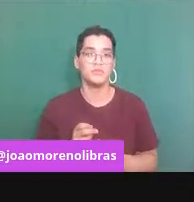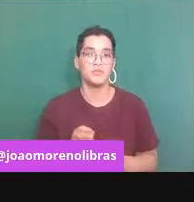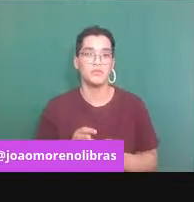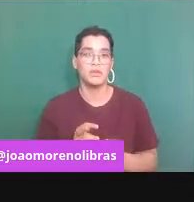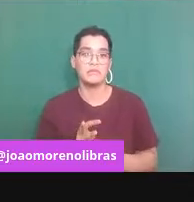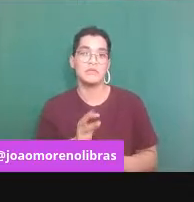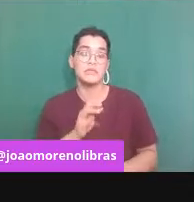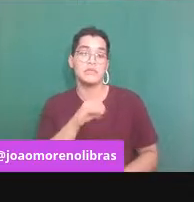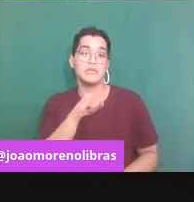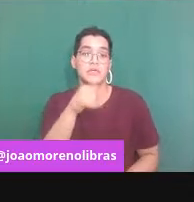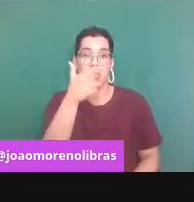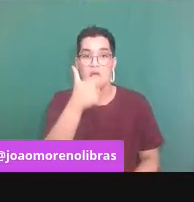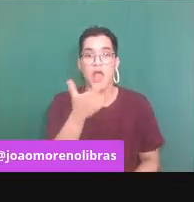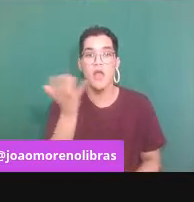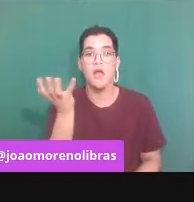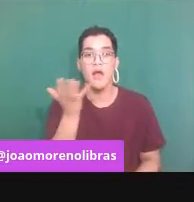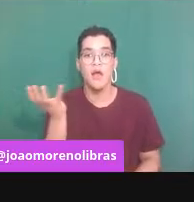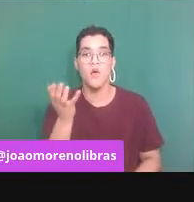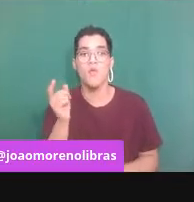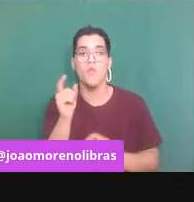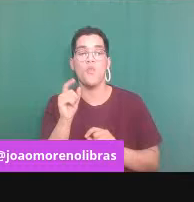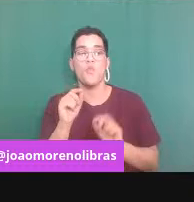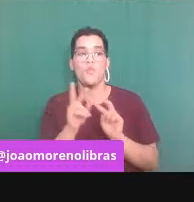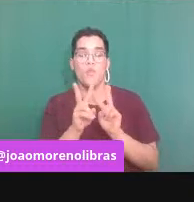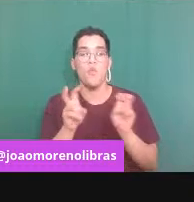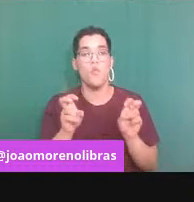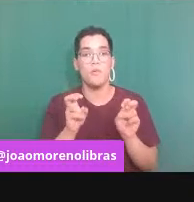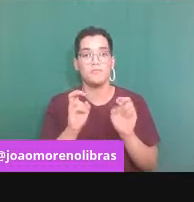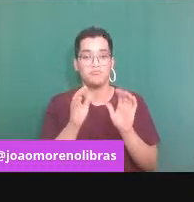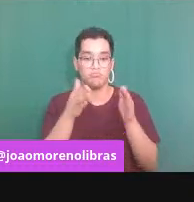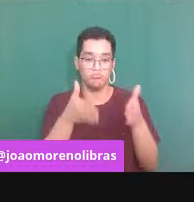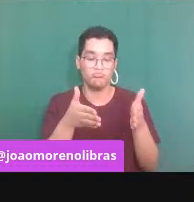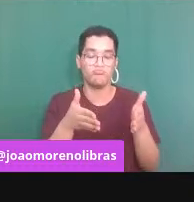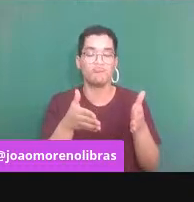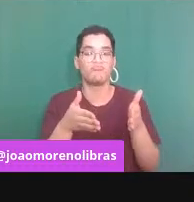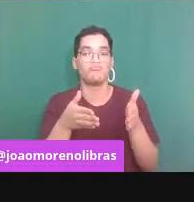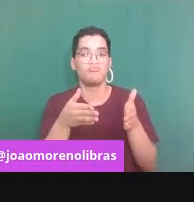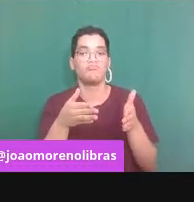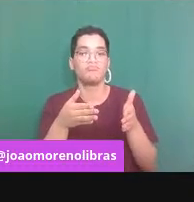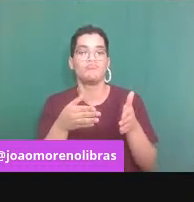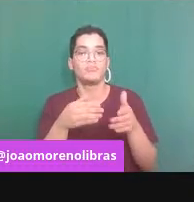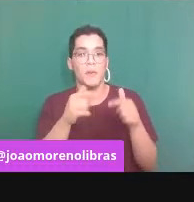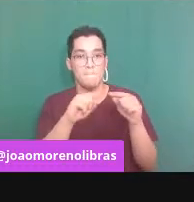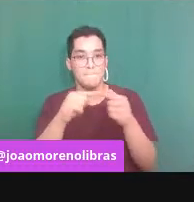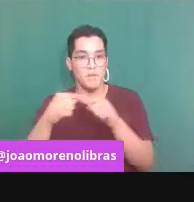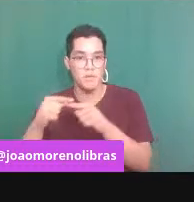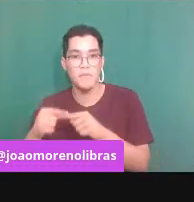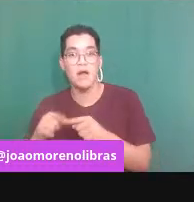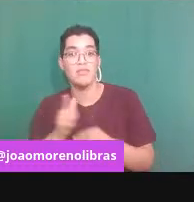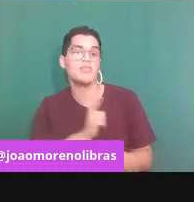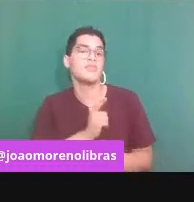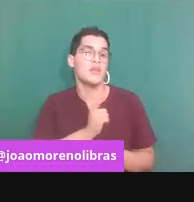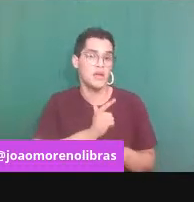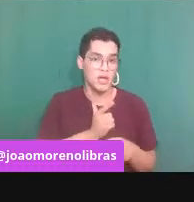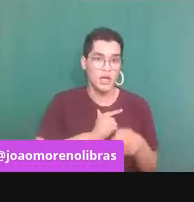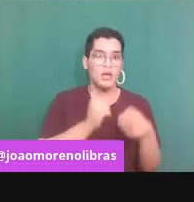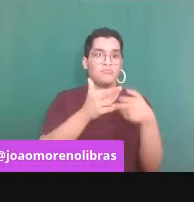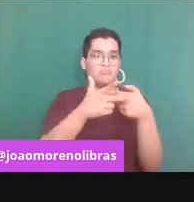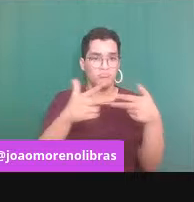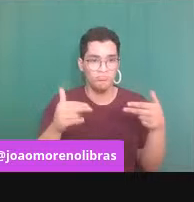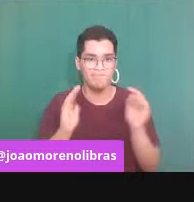quero fazer sobre determinadas sequências, eu tenho aqui determinadas categorias que me ajudam,